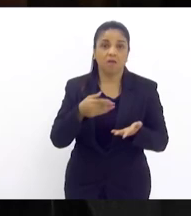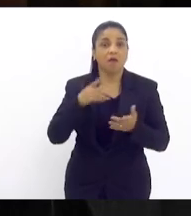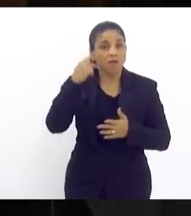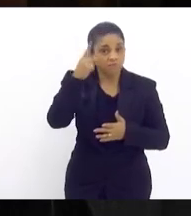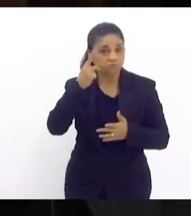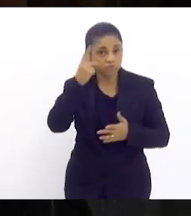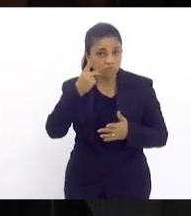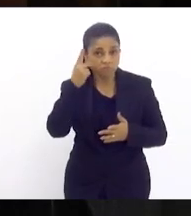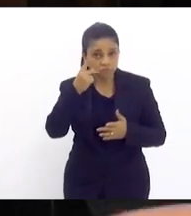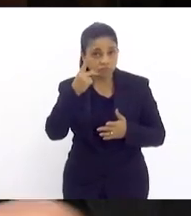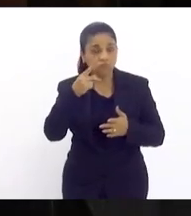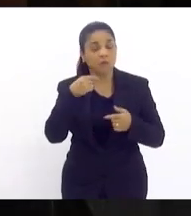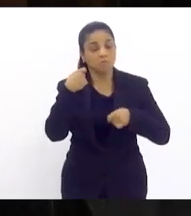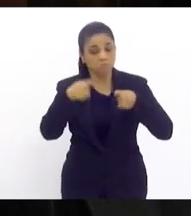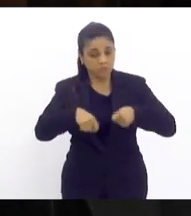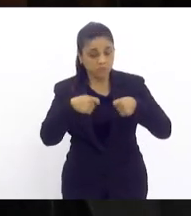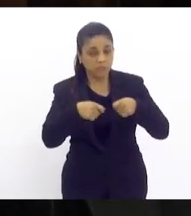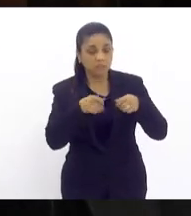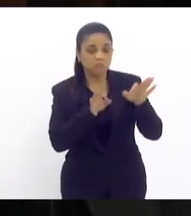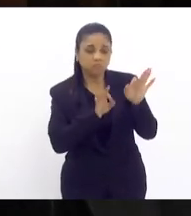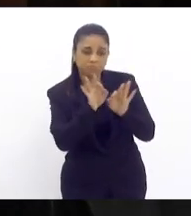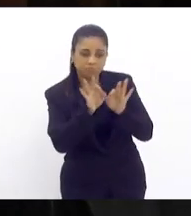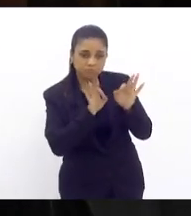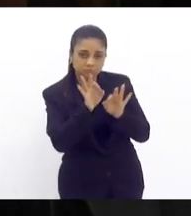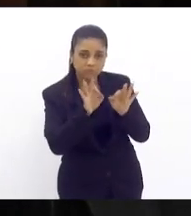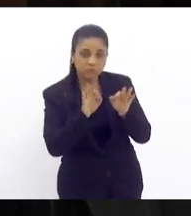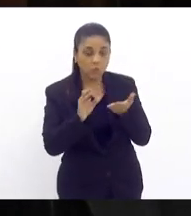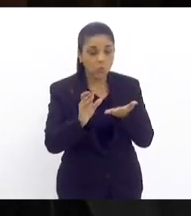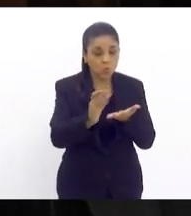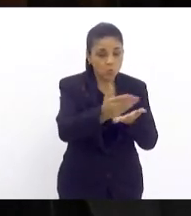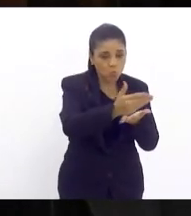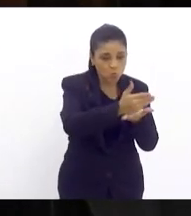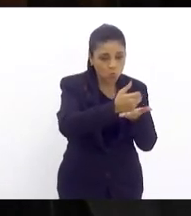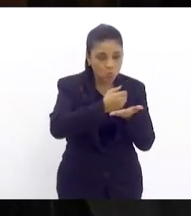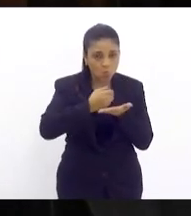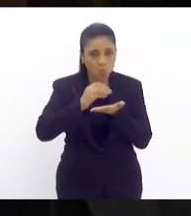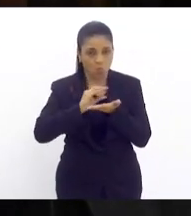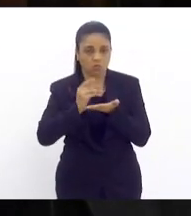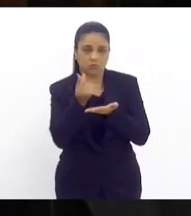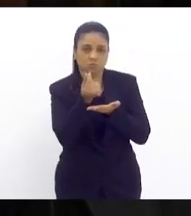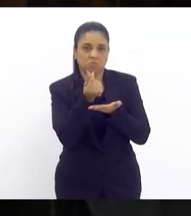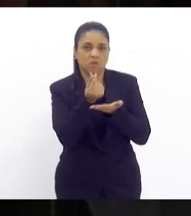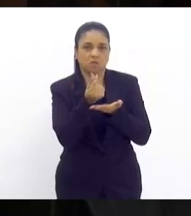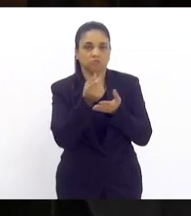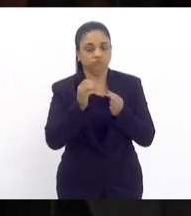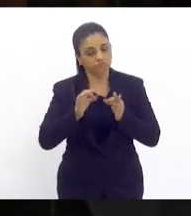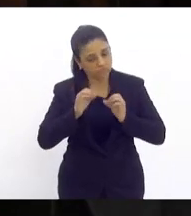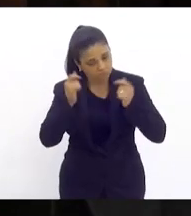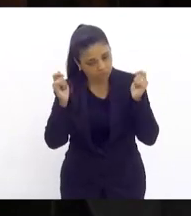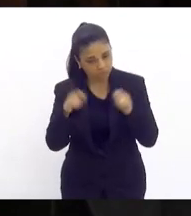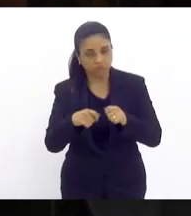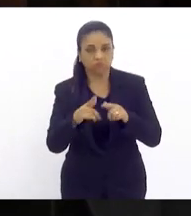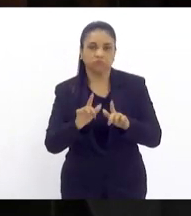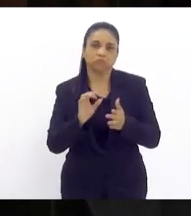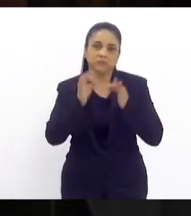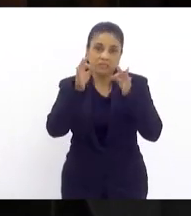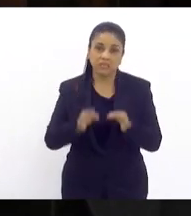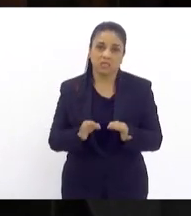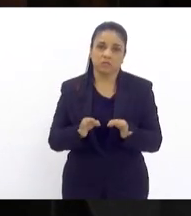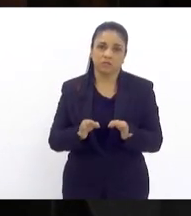Parlamento tem a missão de elaborar o orçamento que seja um orçamento aplicável e exequível então para concluir Deputado